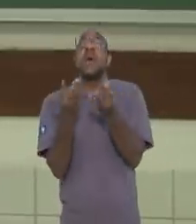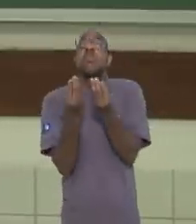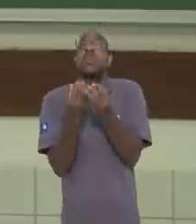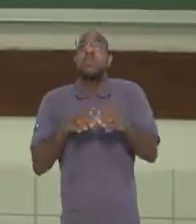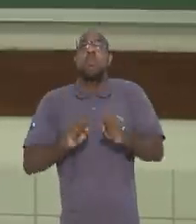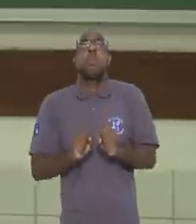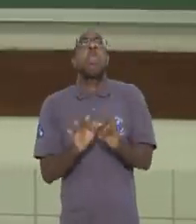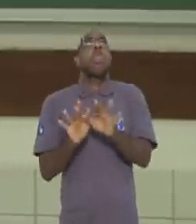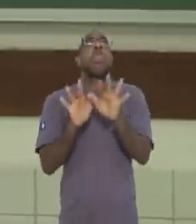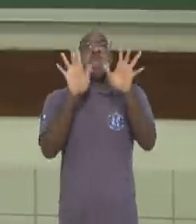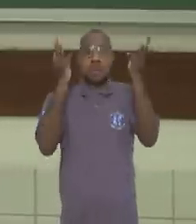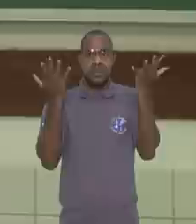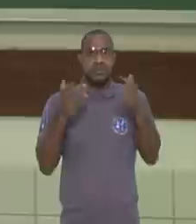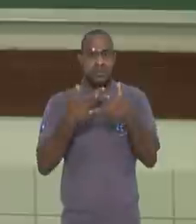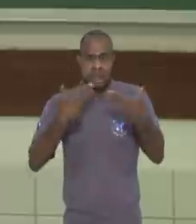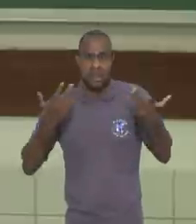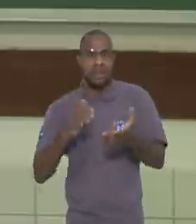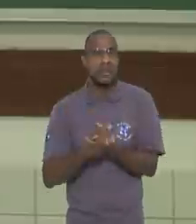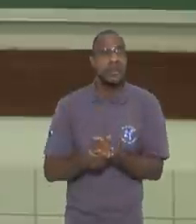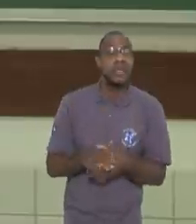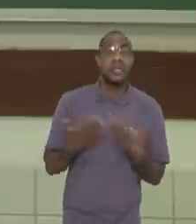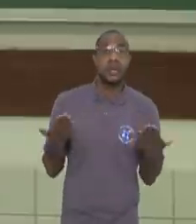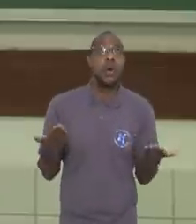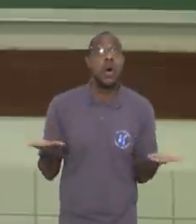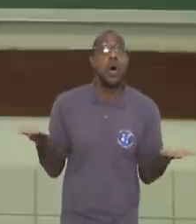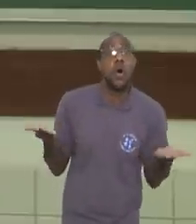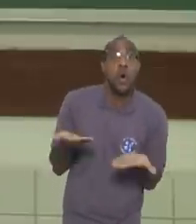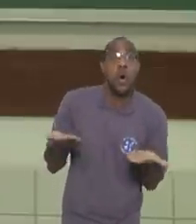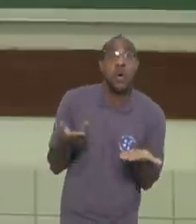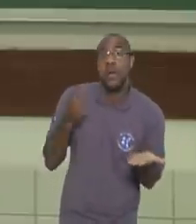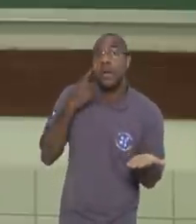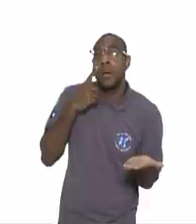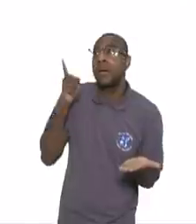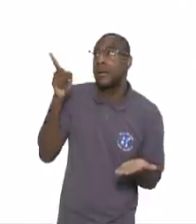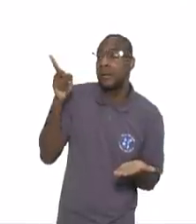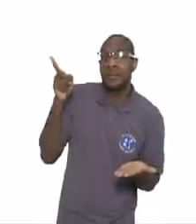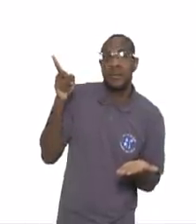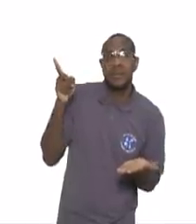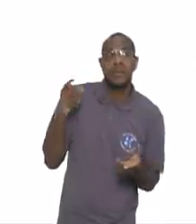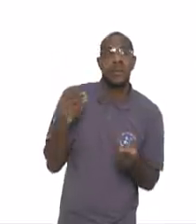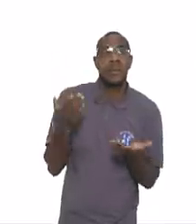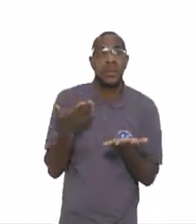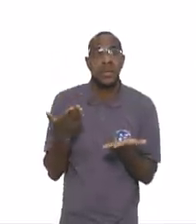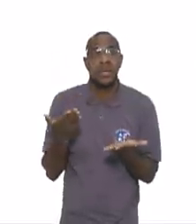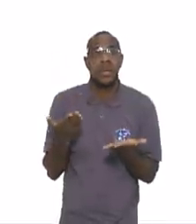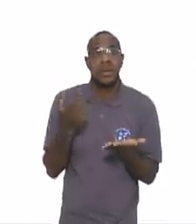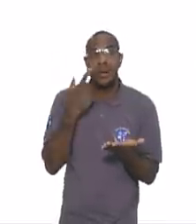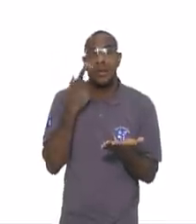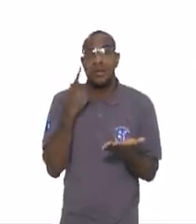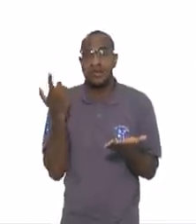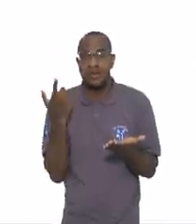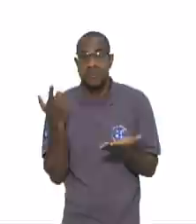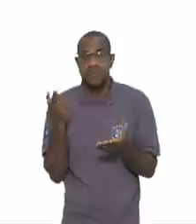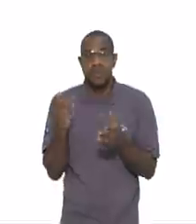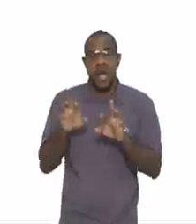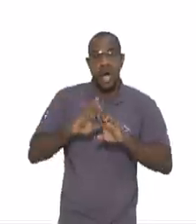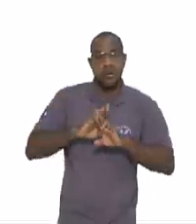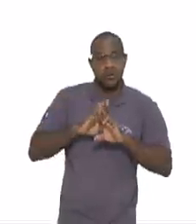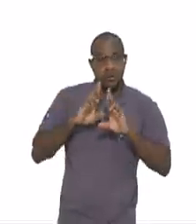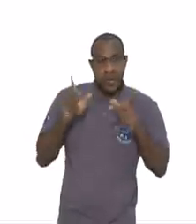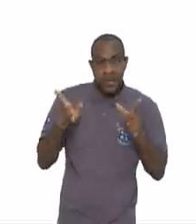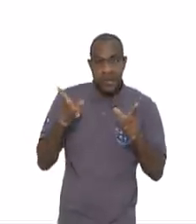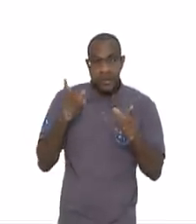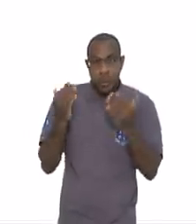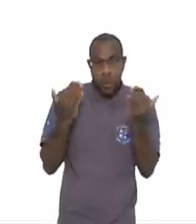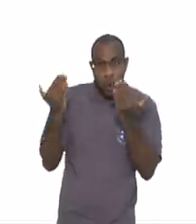você está desmatando uma região, que também não é muito bom. Mas comparado o uso de biocombustível com combustível fóssil, biocombustível traz muito